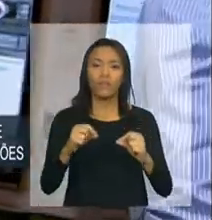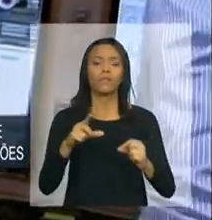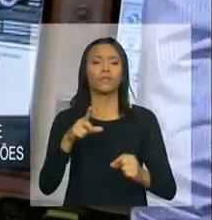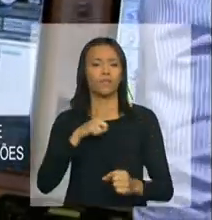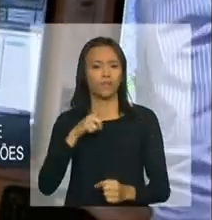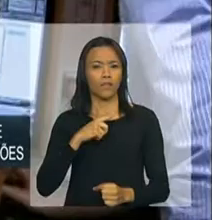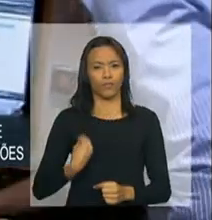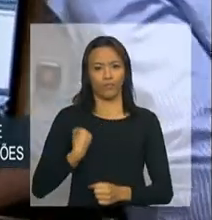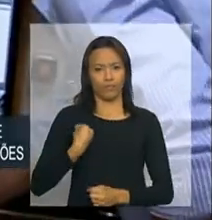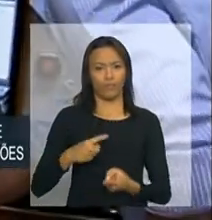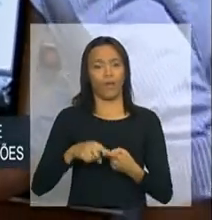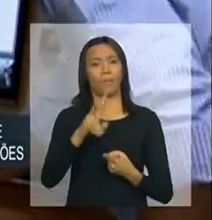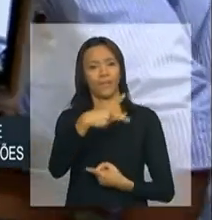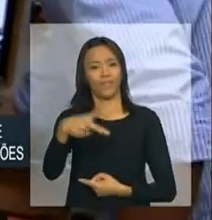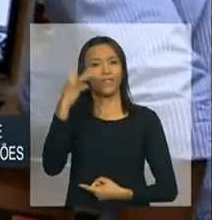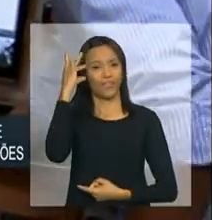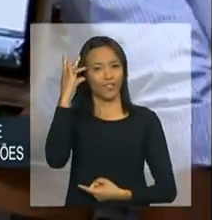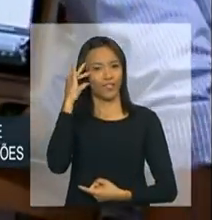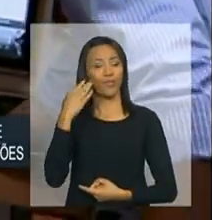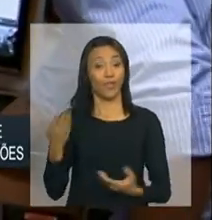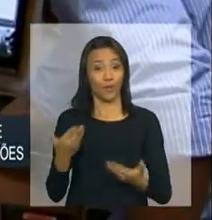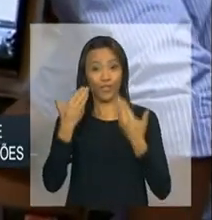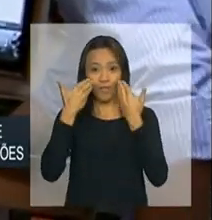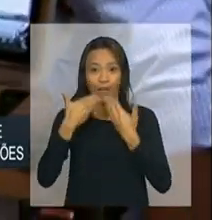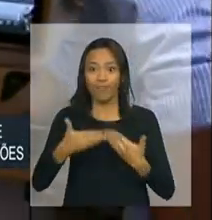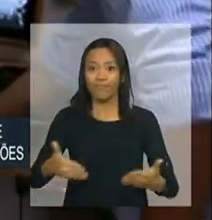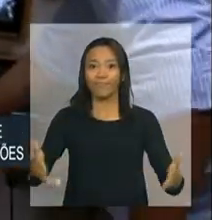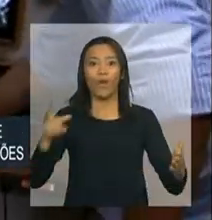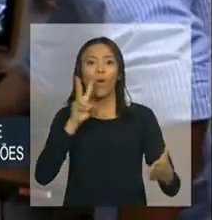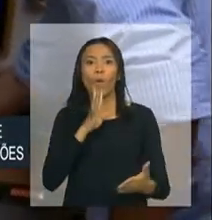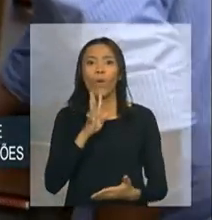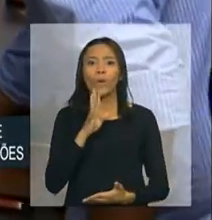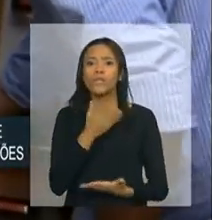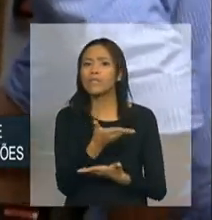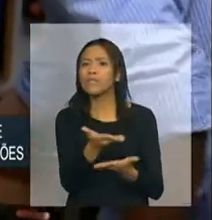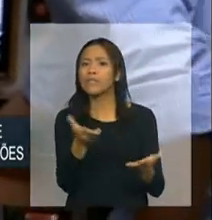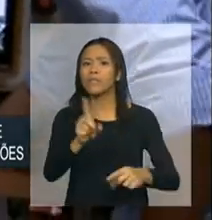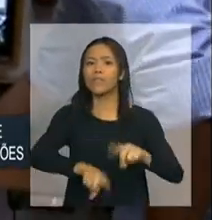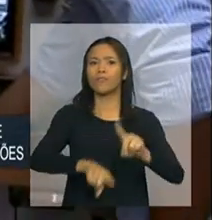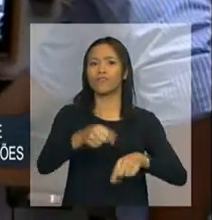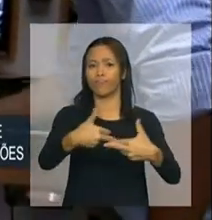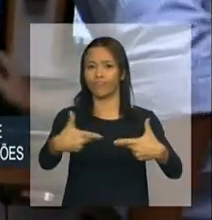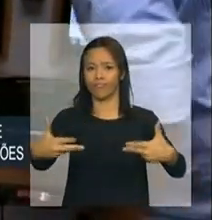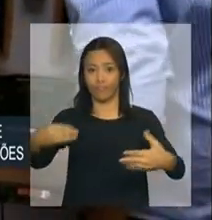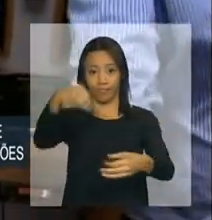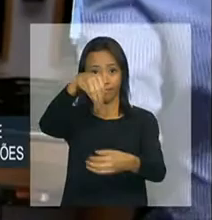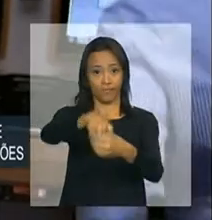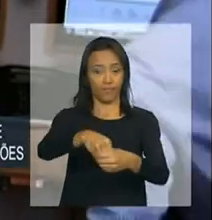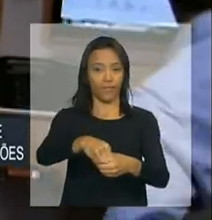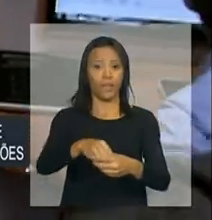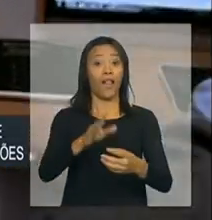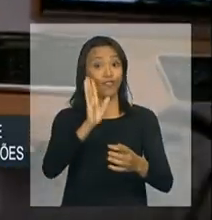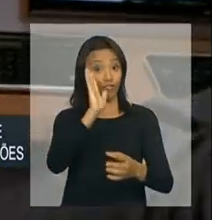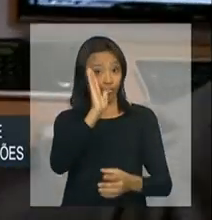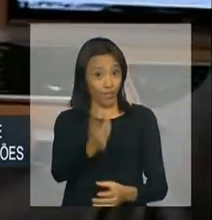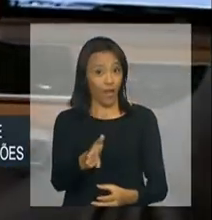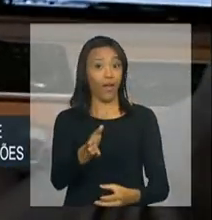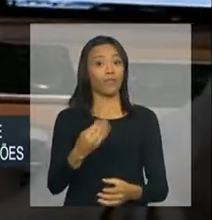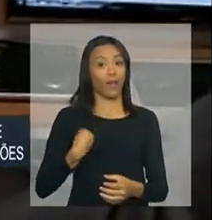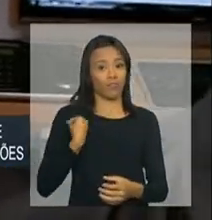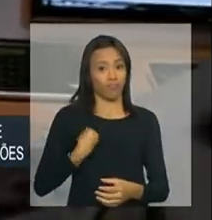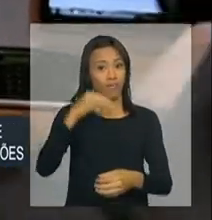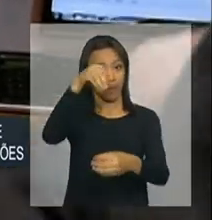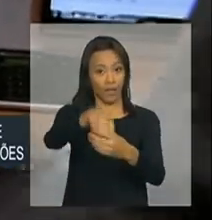Dilma Roussef participa dessa inauguração ela está conhecendo os equipamentos como você pode ver ela já está dentro de uma